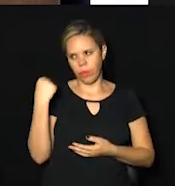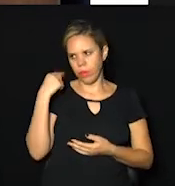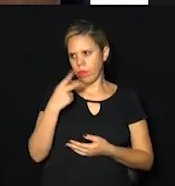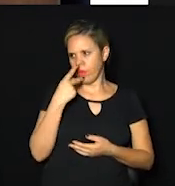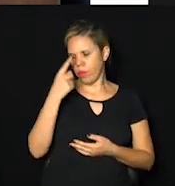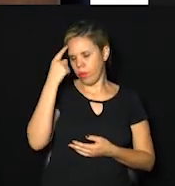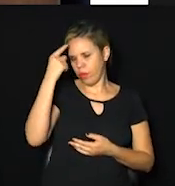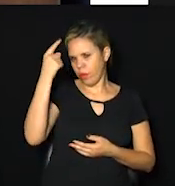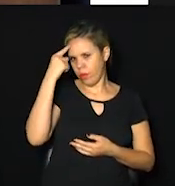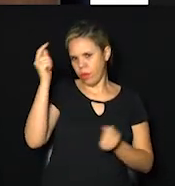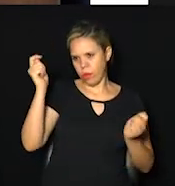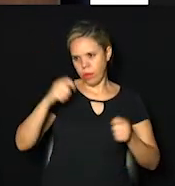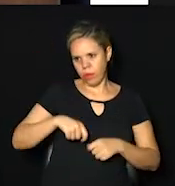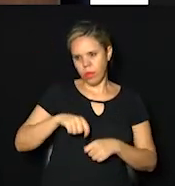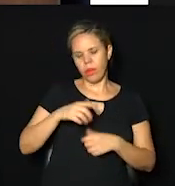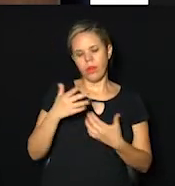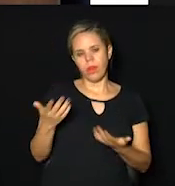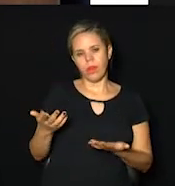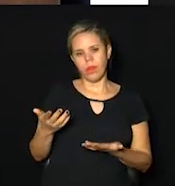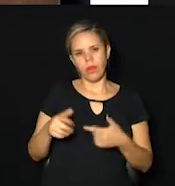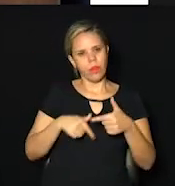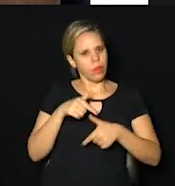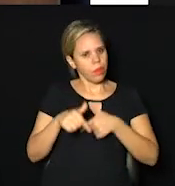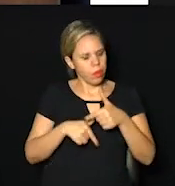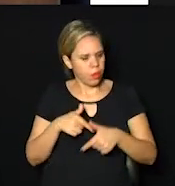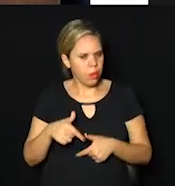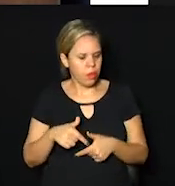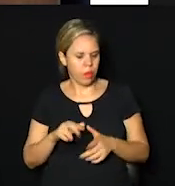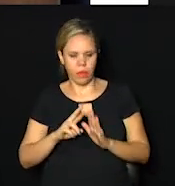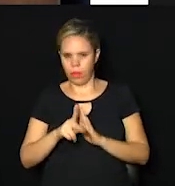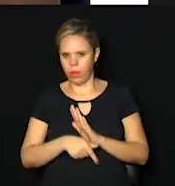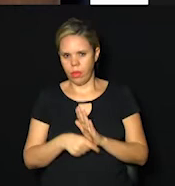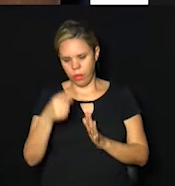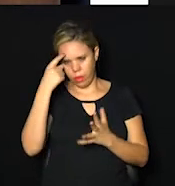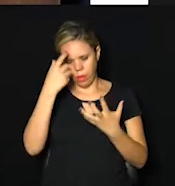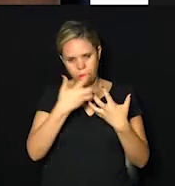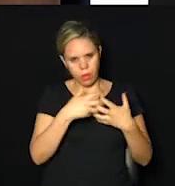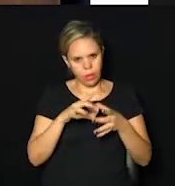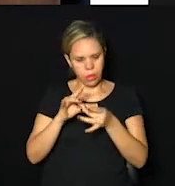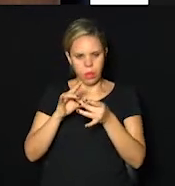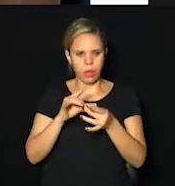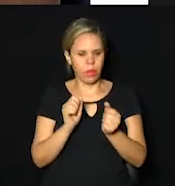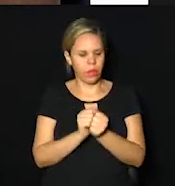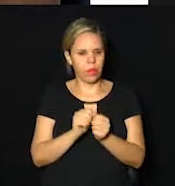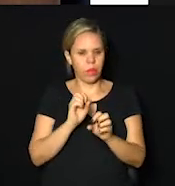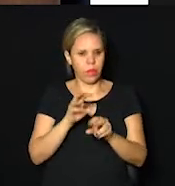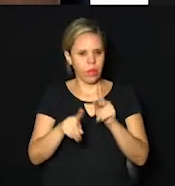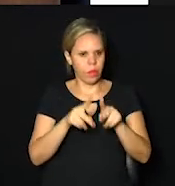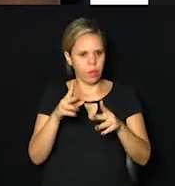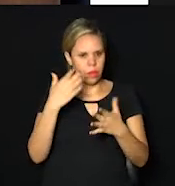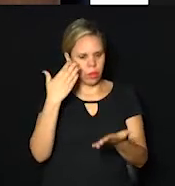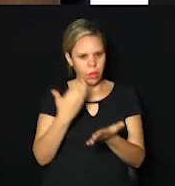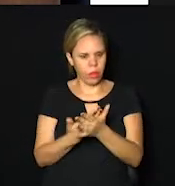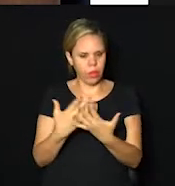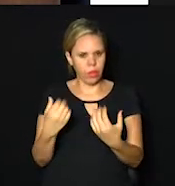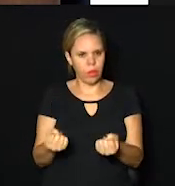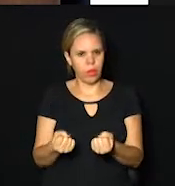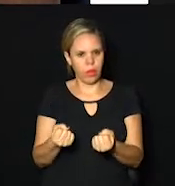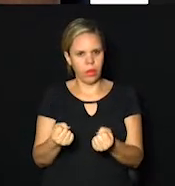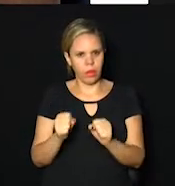ideias, a capacidade de trabalhar com unidades de pensamento? No convencimento, a definição de